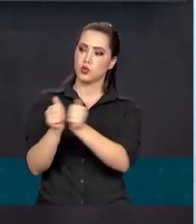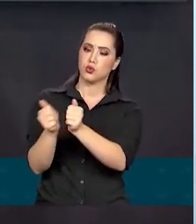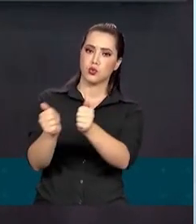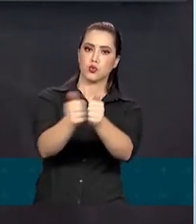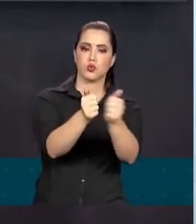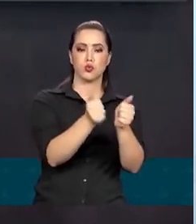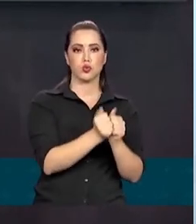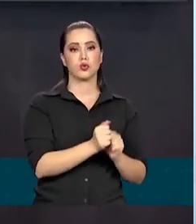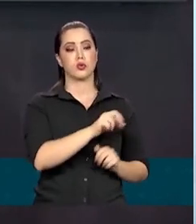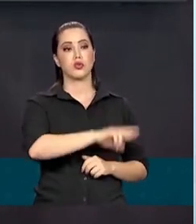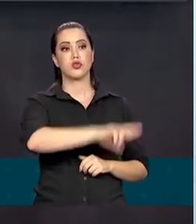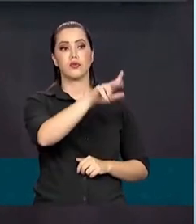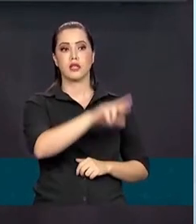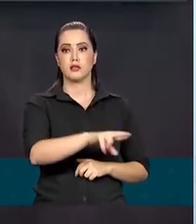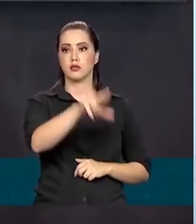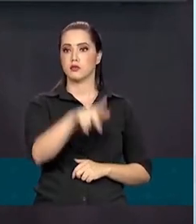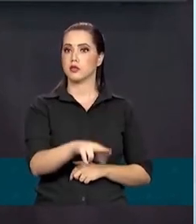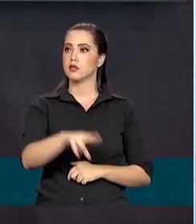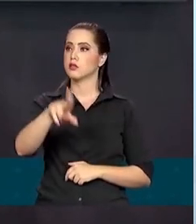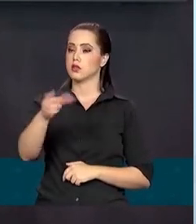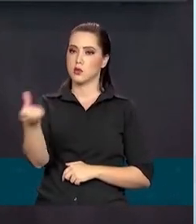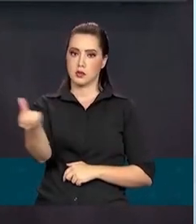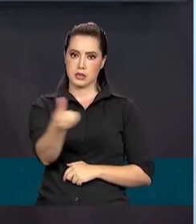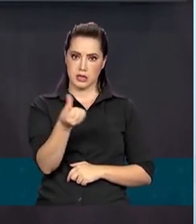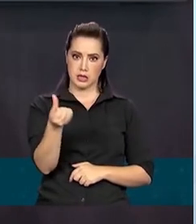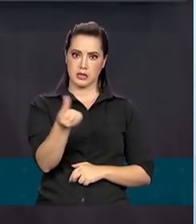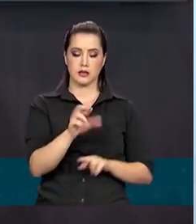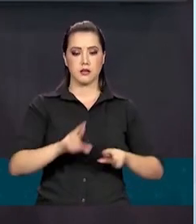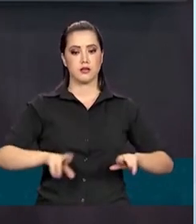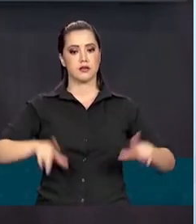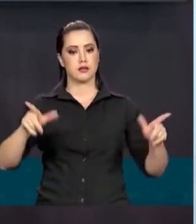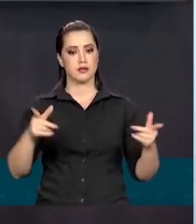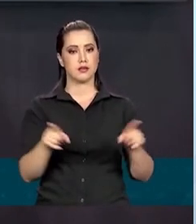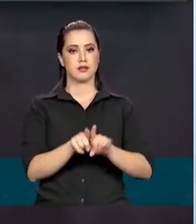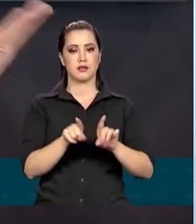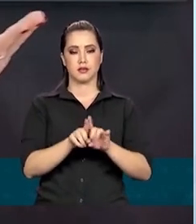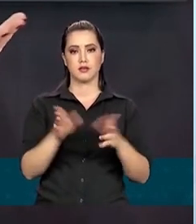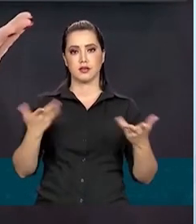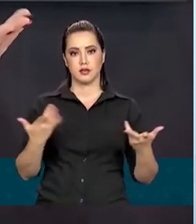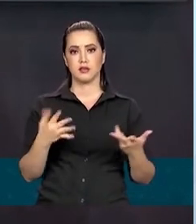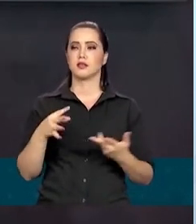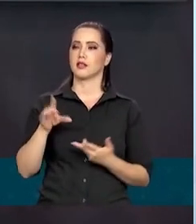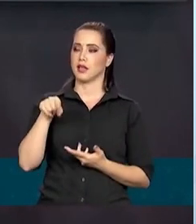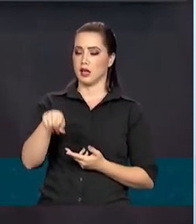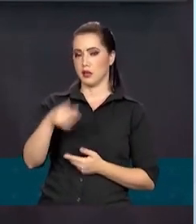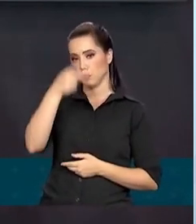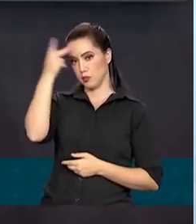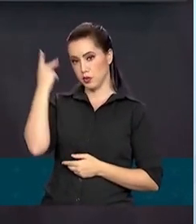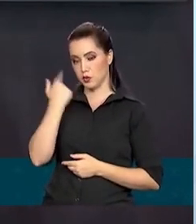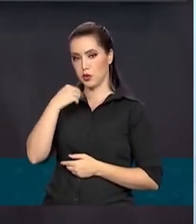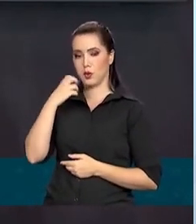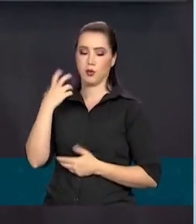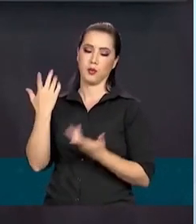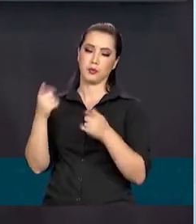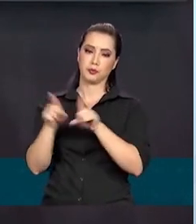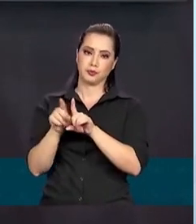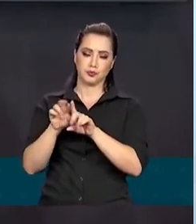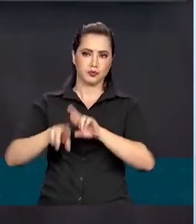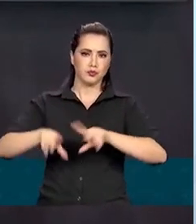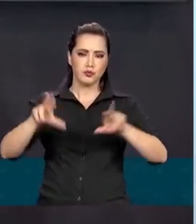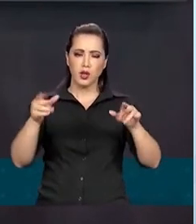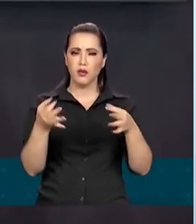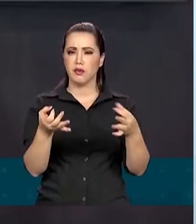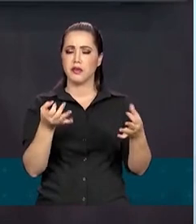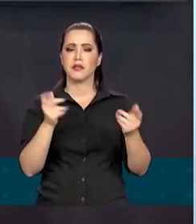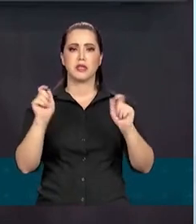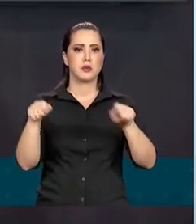são vozes distintas, inclusive no timbre, sopranos e tenores, né, aqui que vão